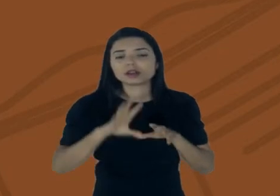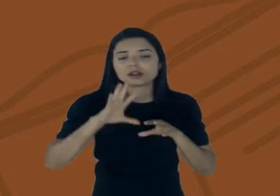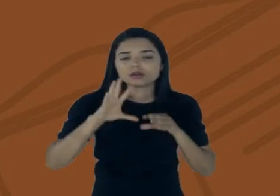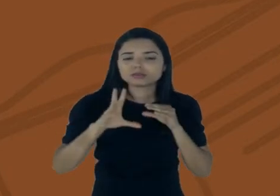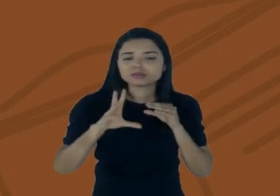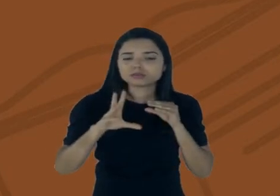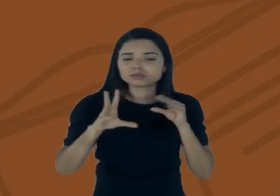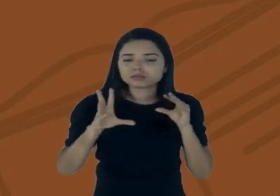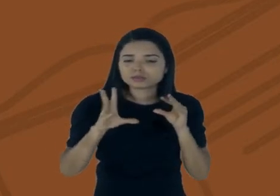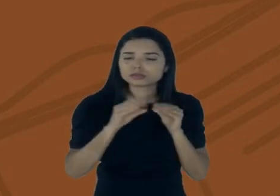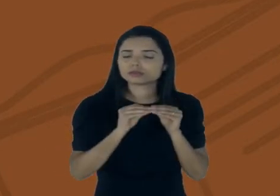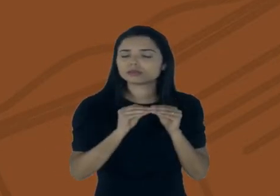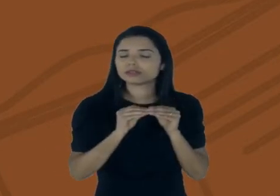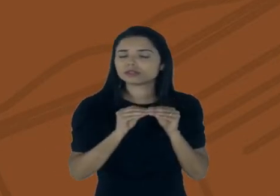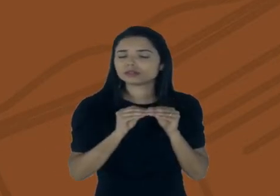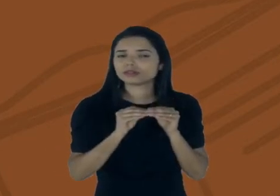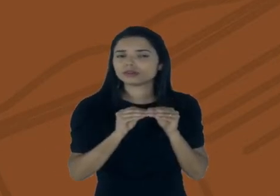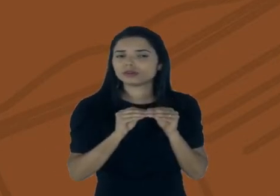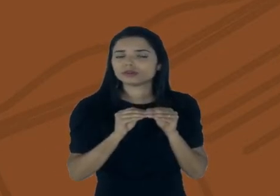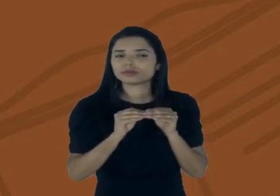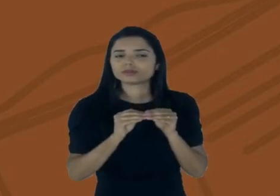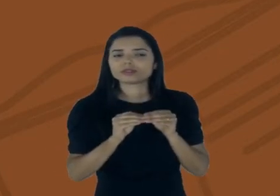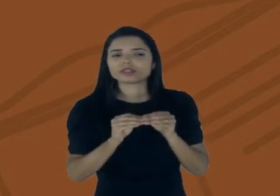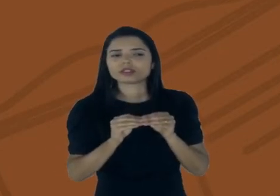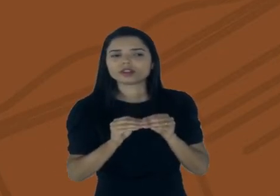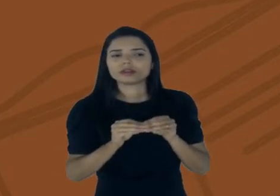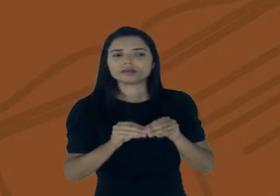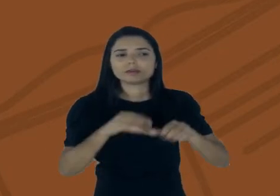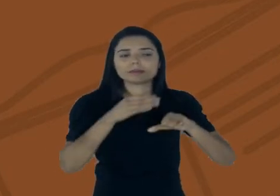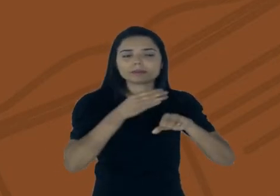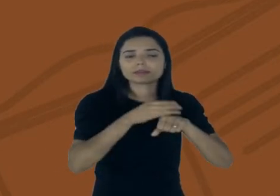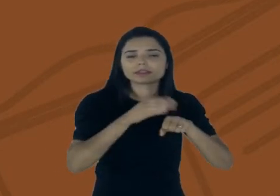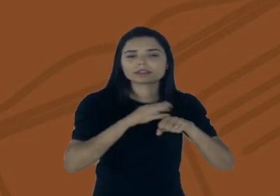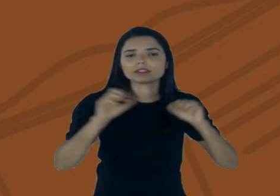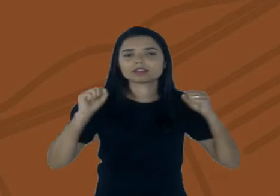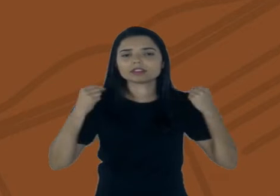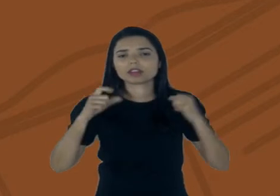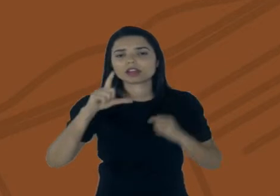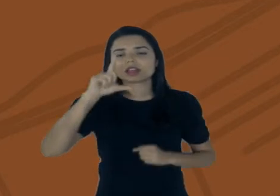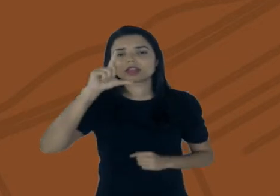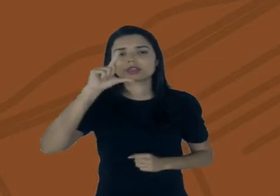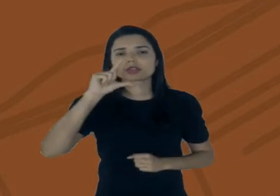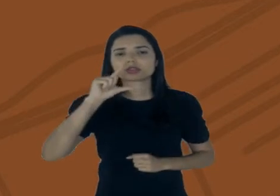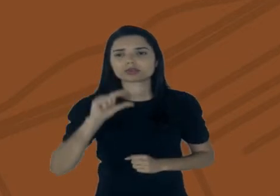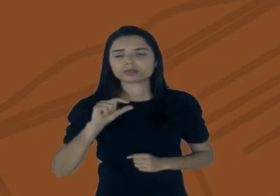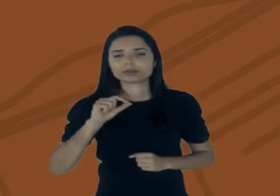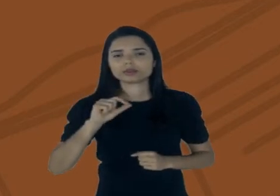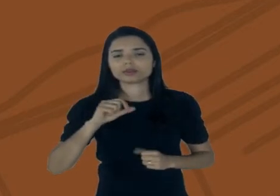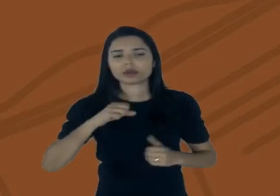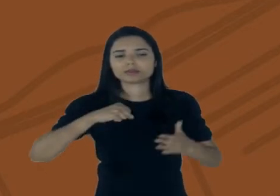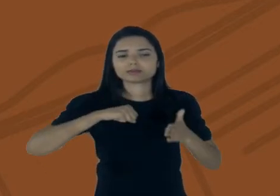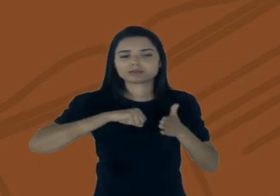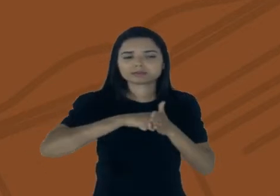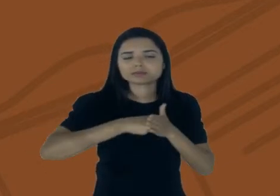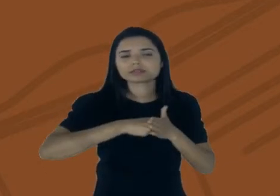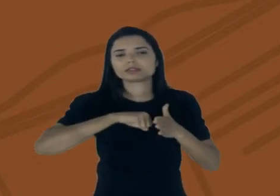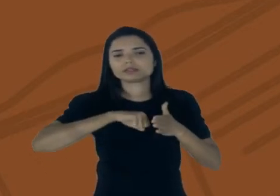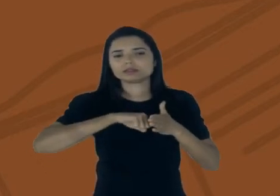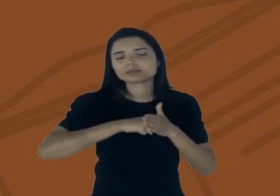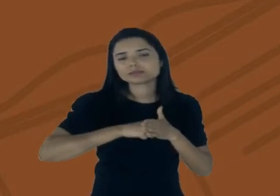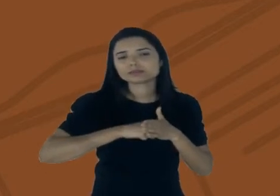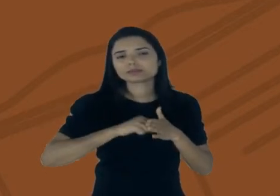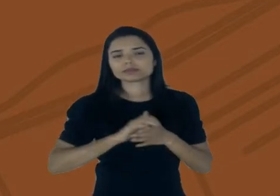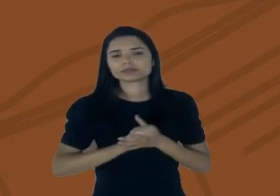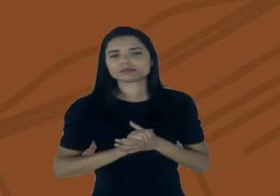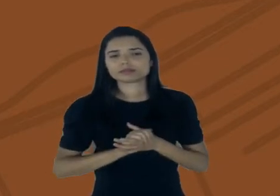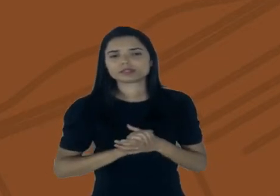de 5 a 8 milímetros de mercúrio. E aí, para a gente observar que dentro dessa ação, o exercício físico ele